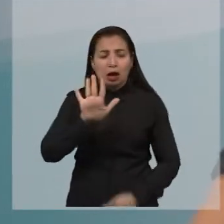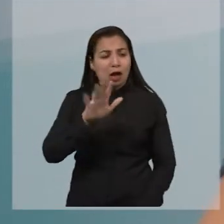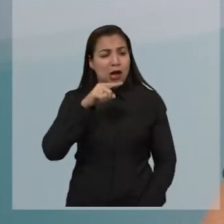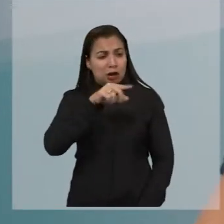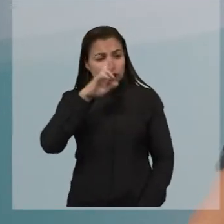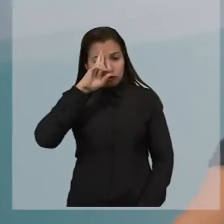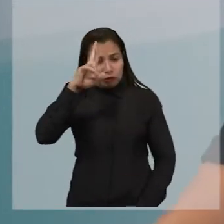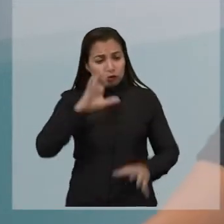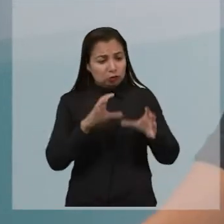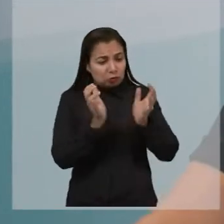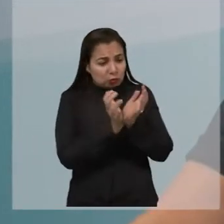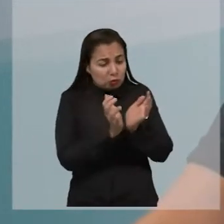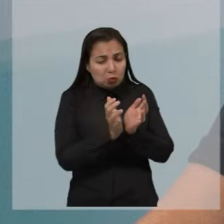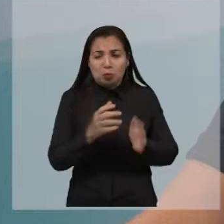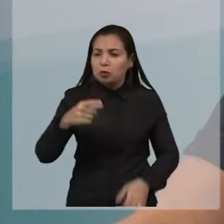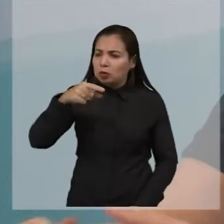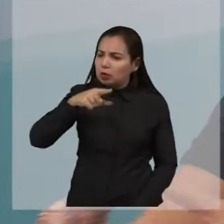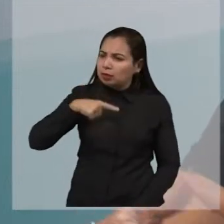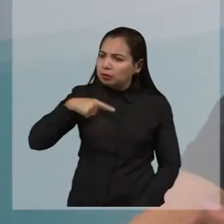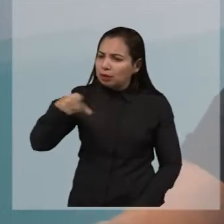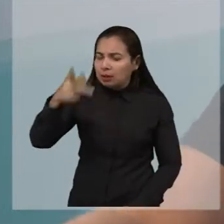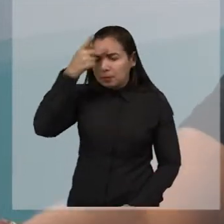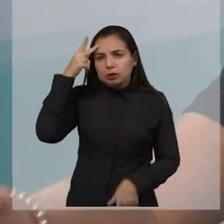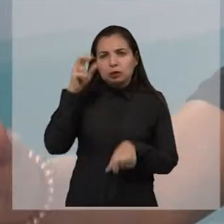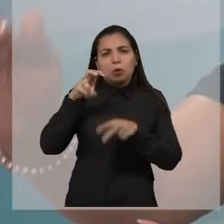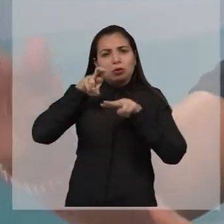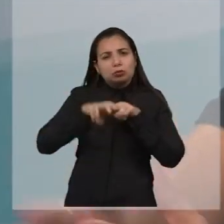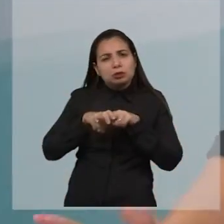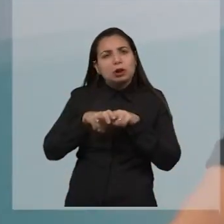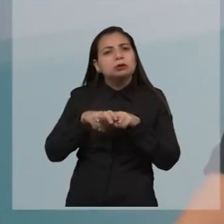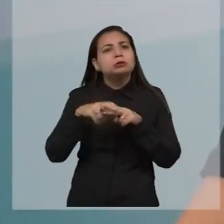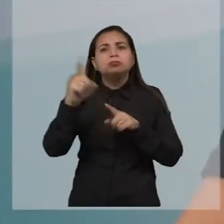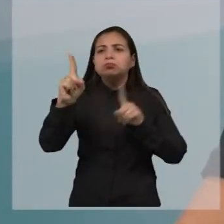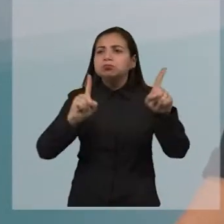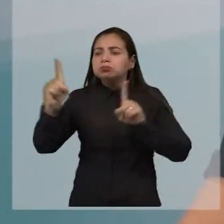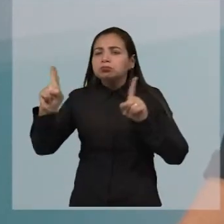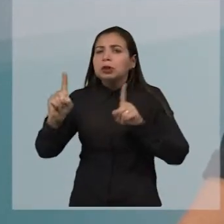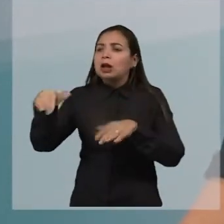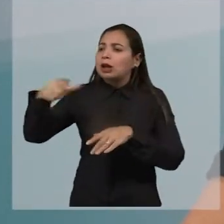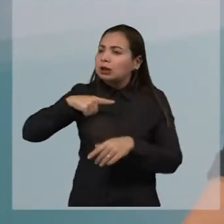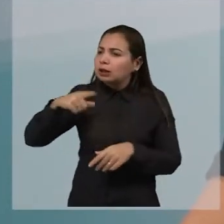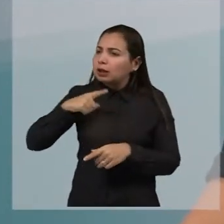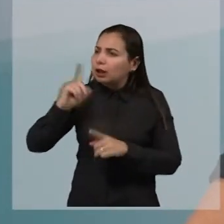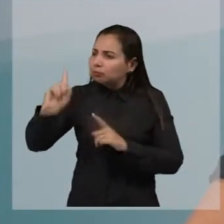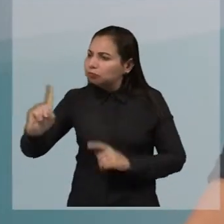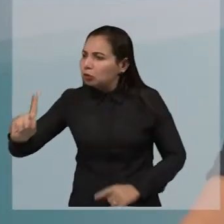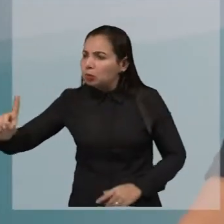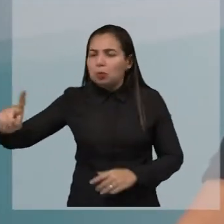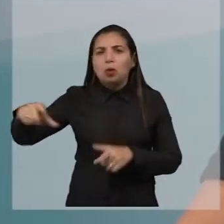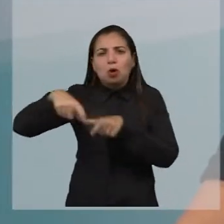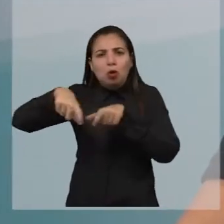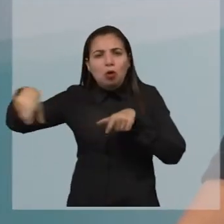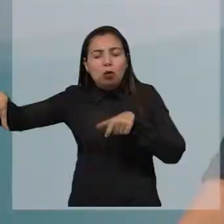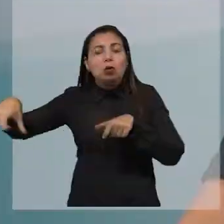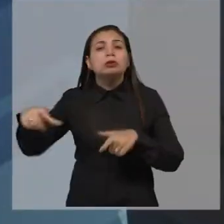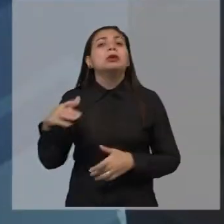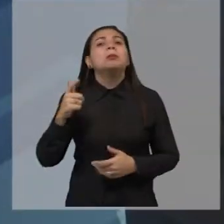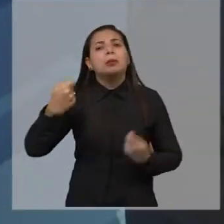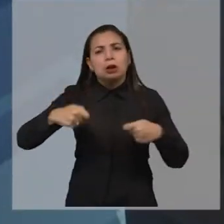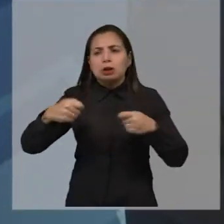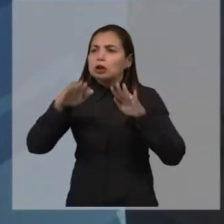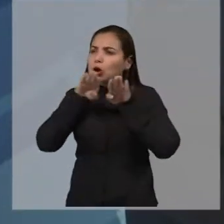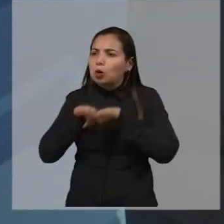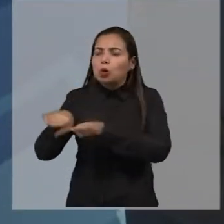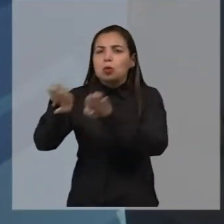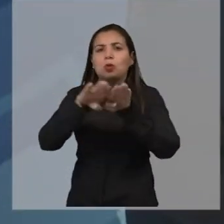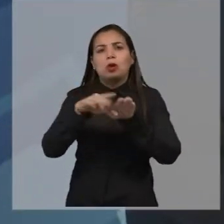desde a direção até a recepção, até a ponta, né, no corredor, tenha o mesmo pensamento, né, esteja